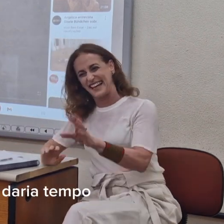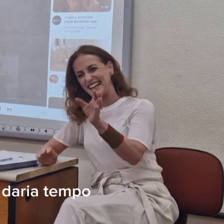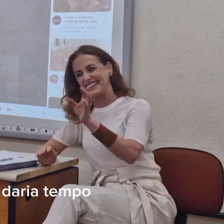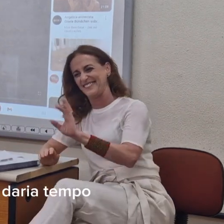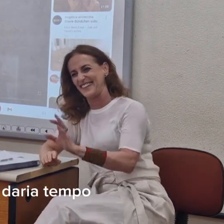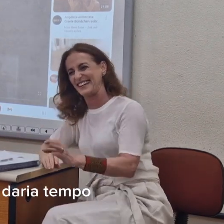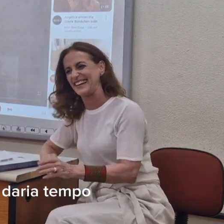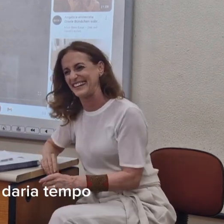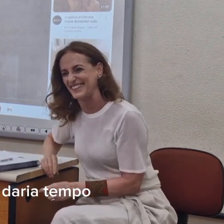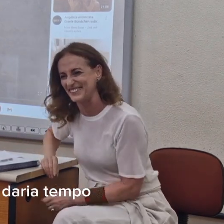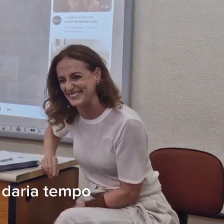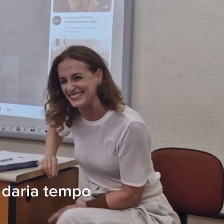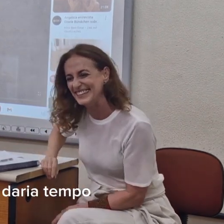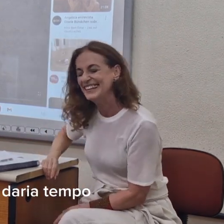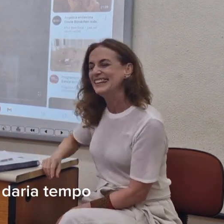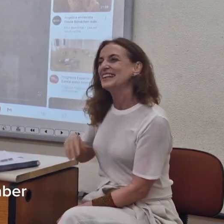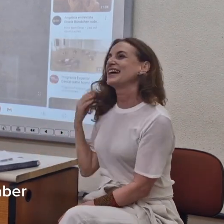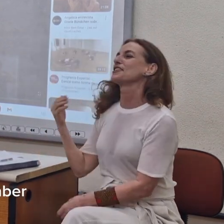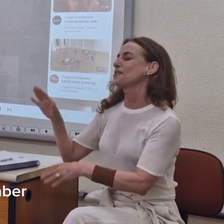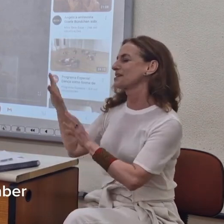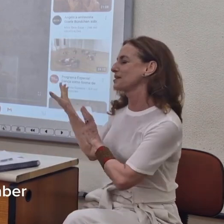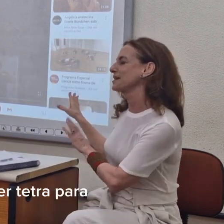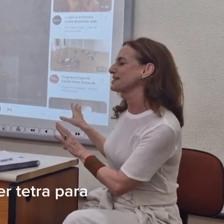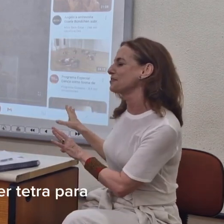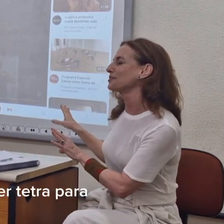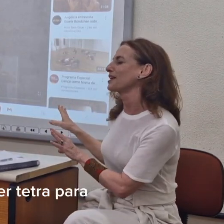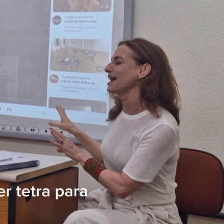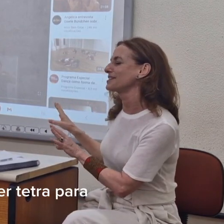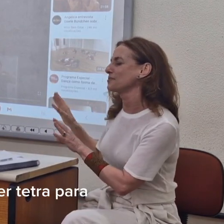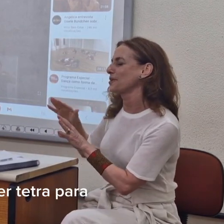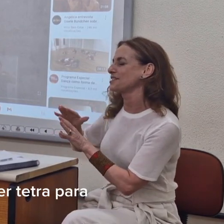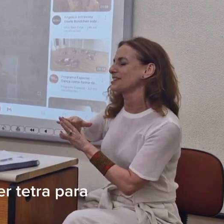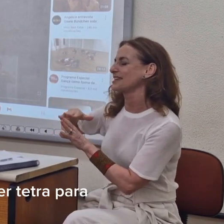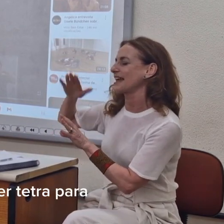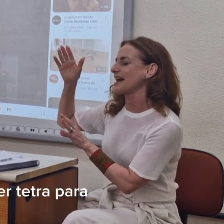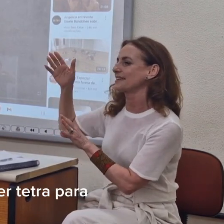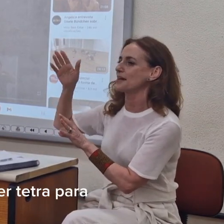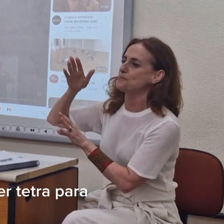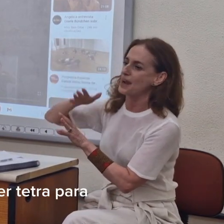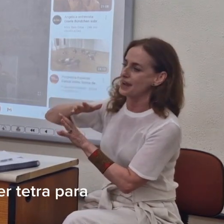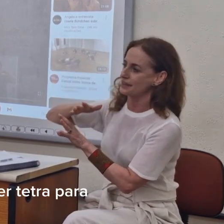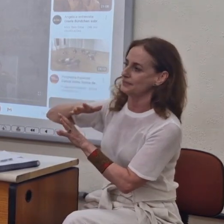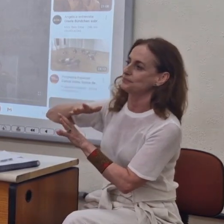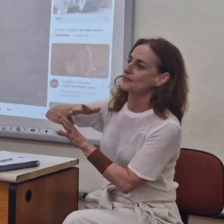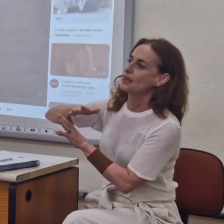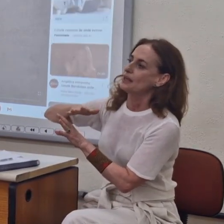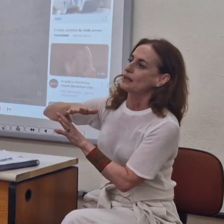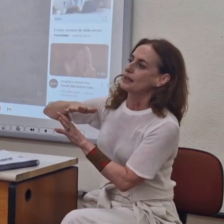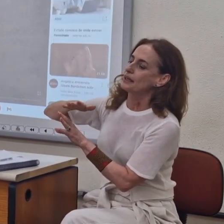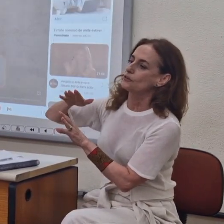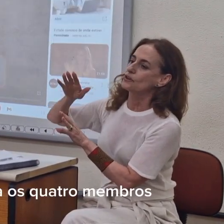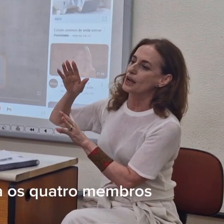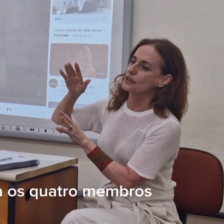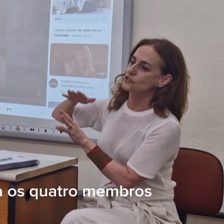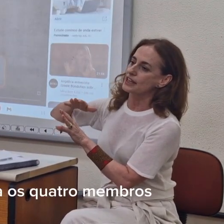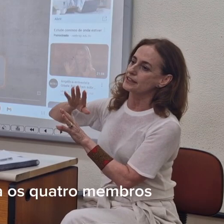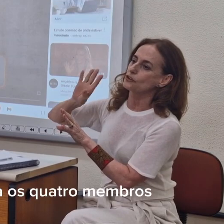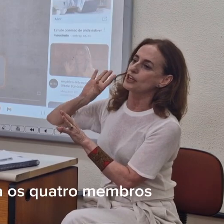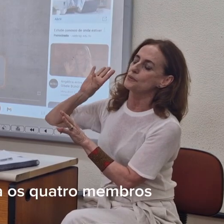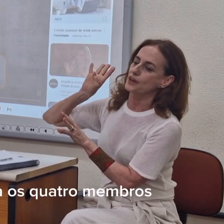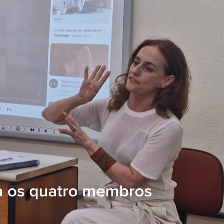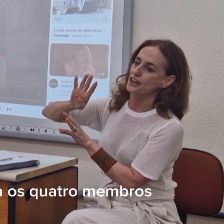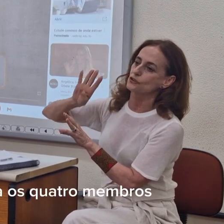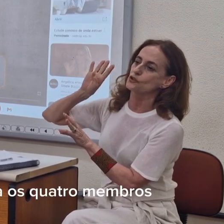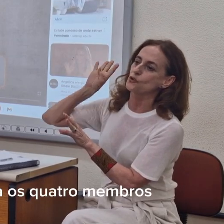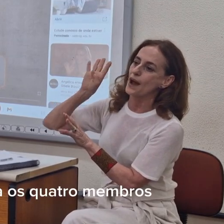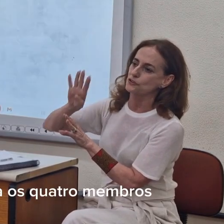você colocar aqui. Tá, só para saber. Lesão medular, você pode ter tetra, paro. E no caso, tetra